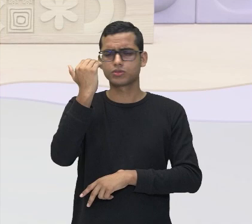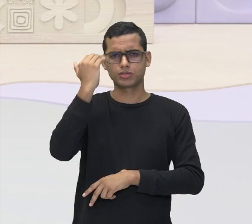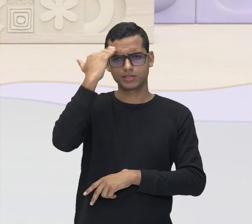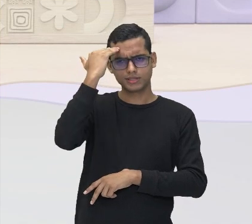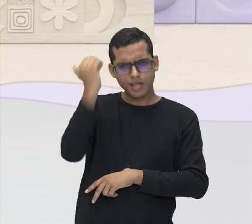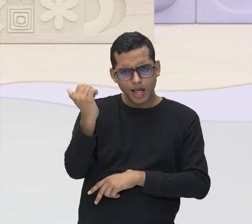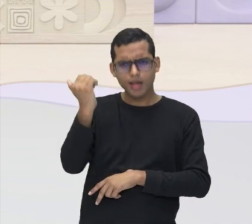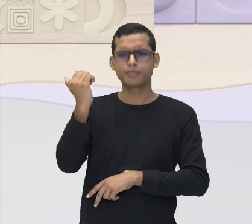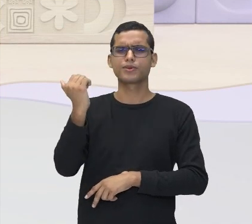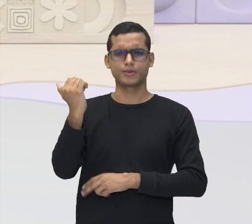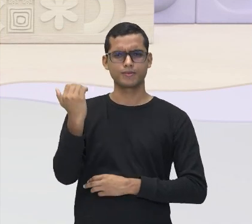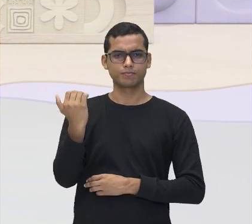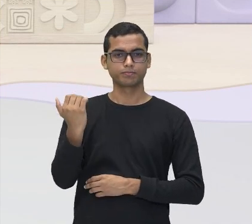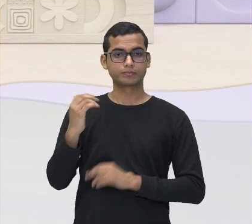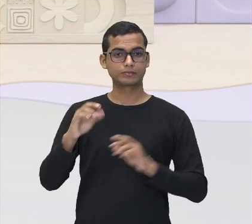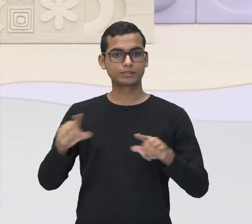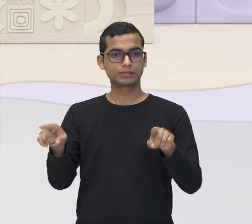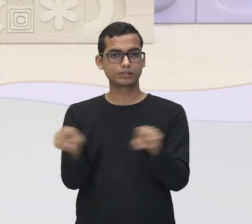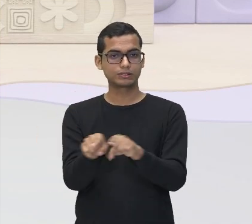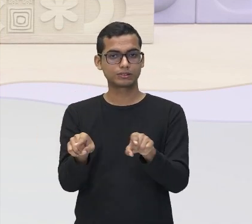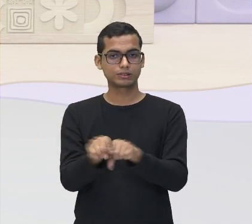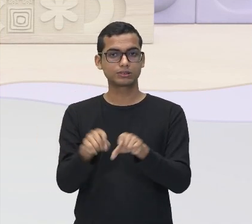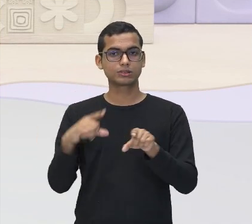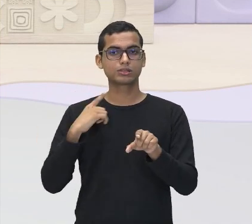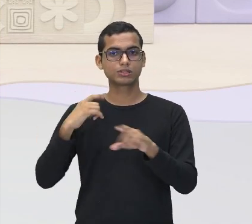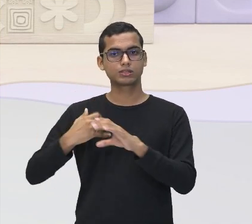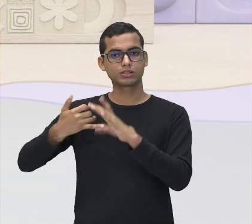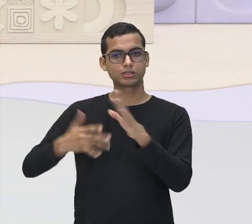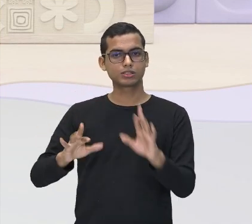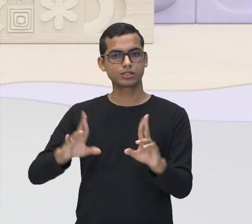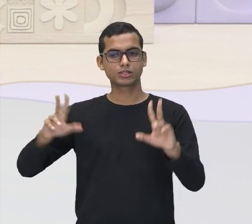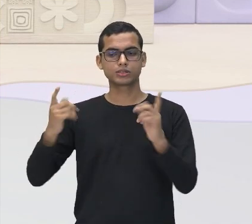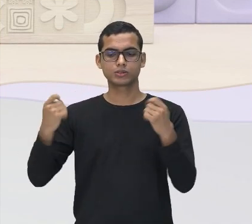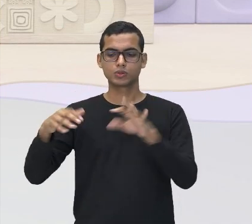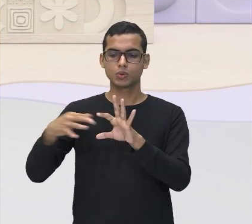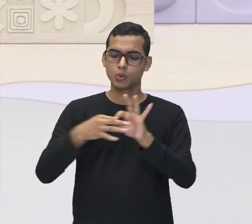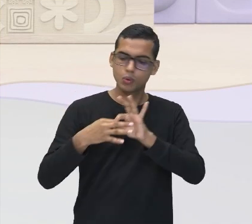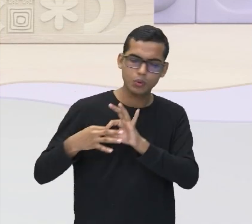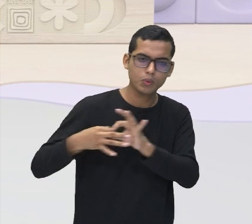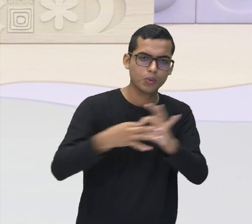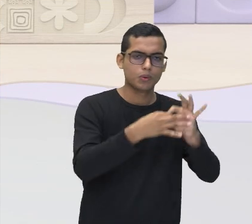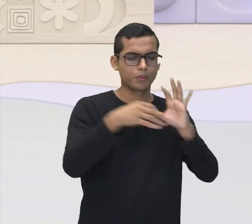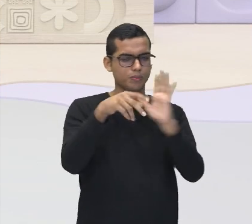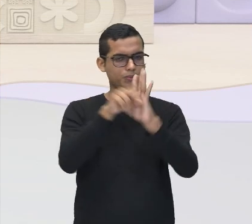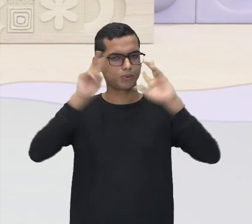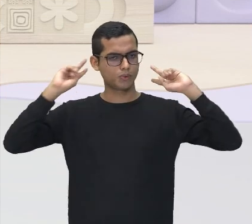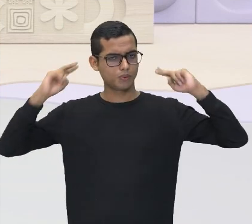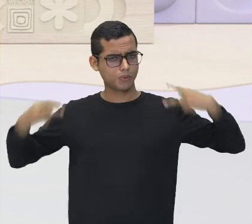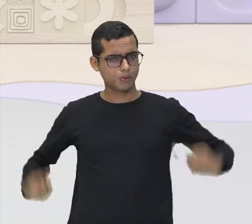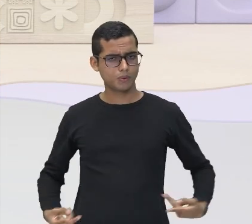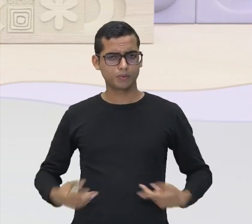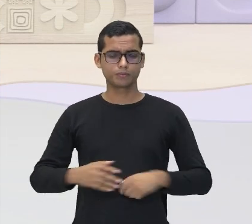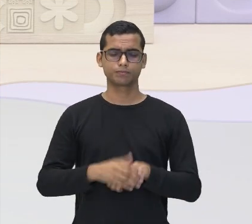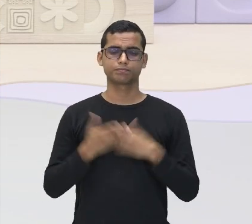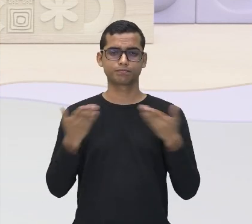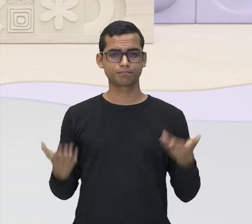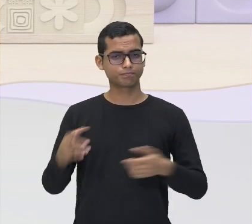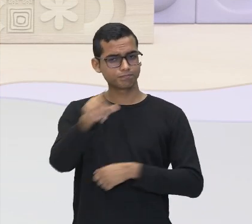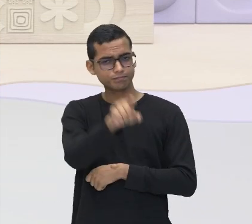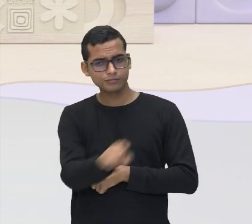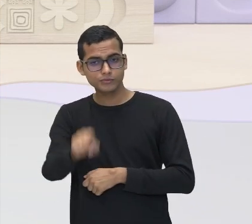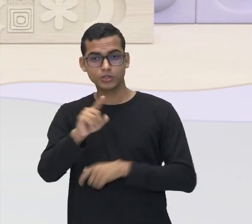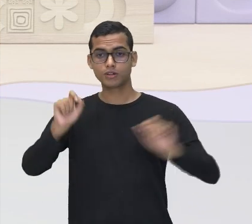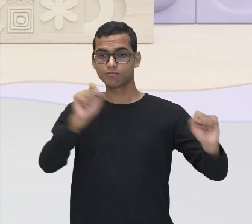o diferente pode unir essa grande família que é a humanidade. Por isso, eu te convido para, na